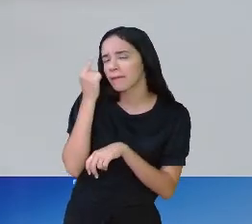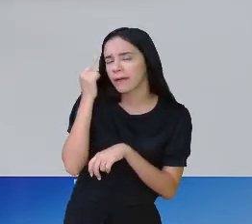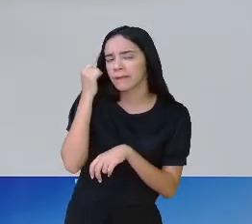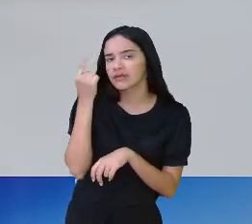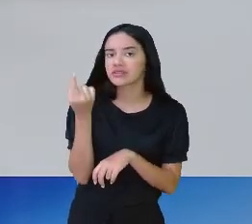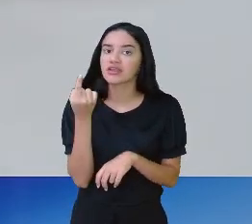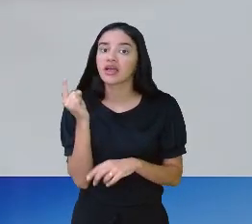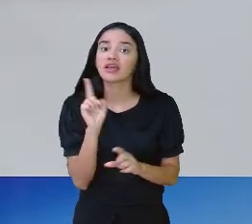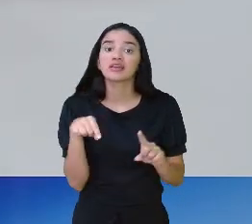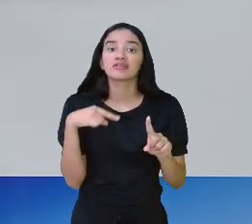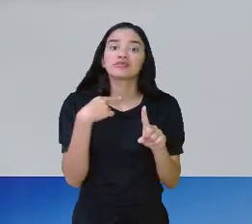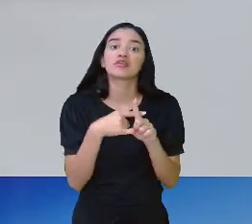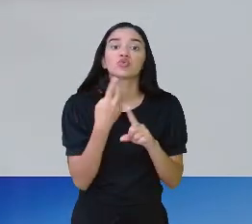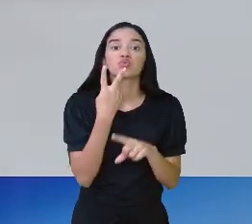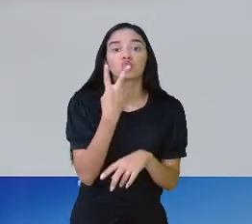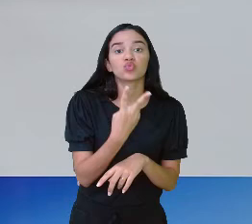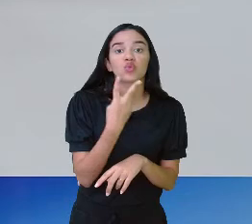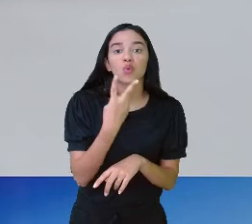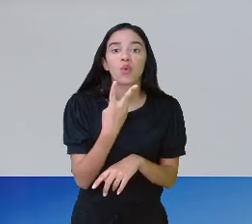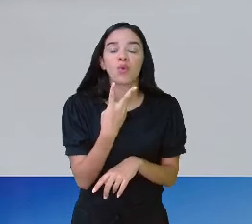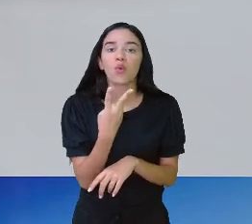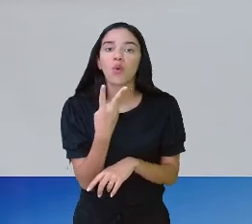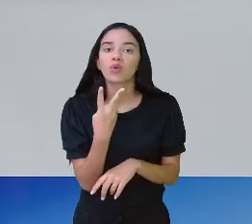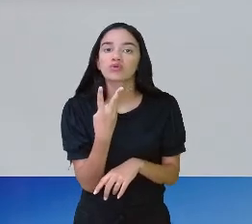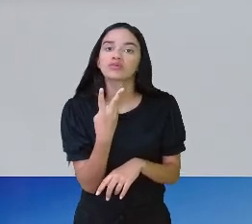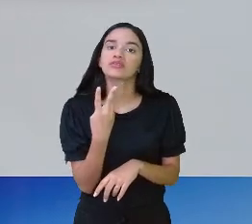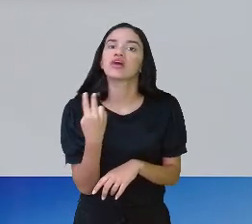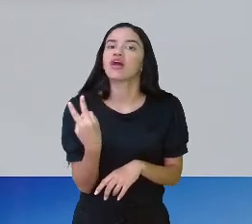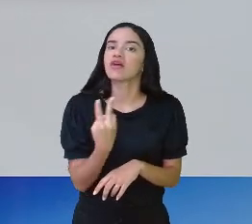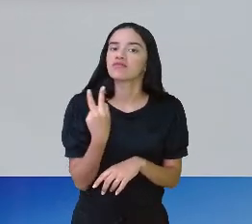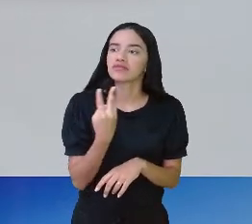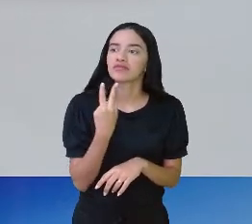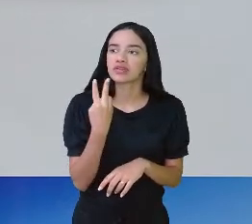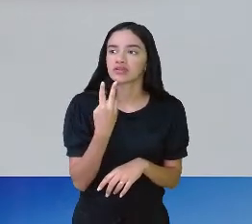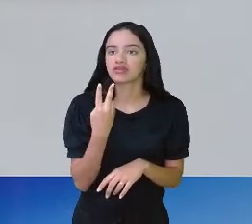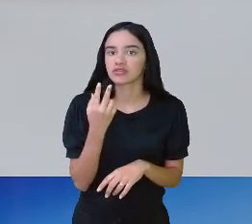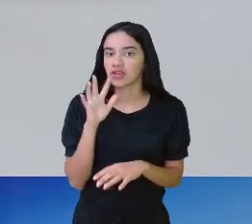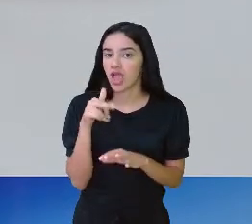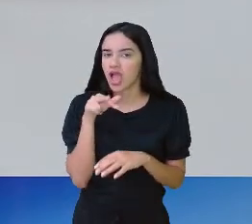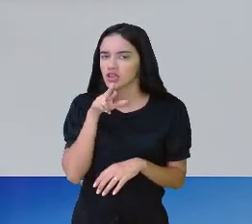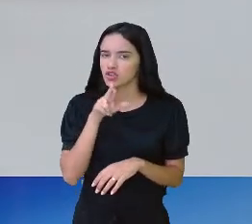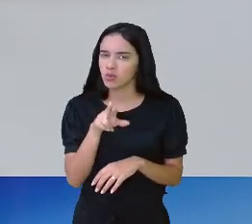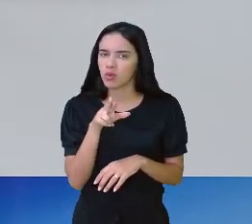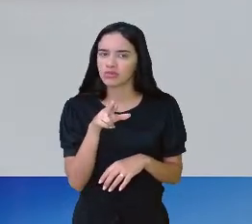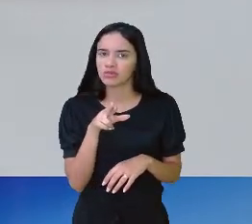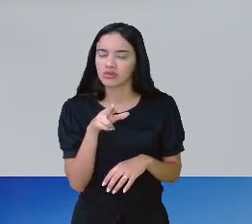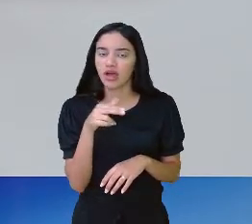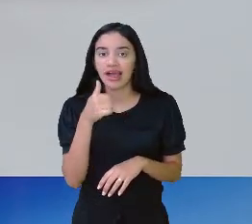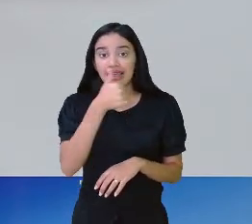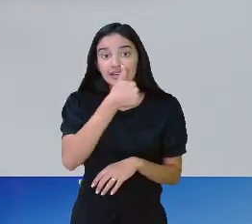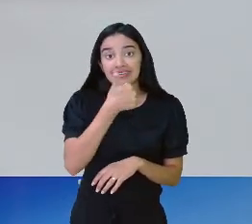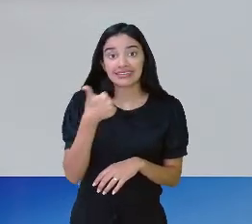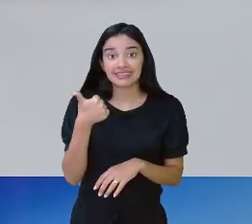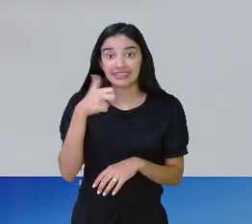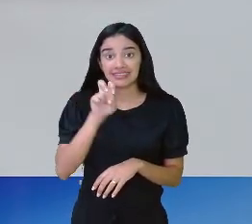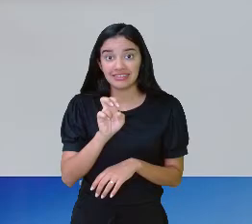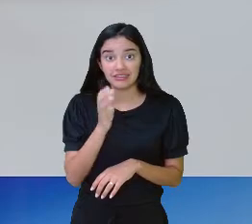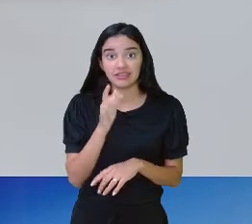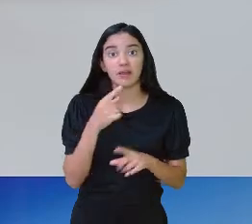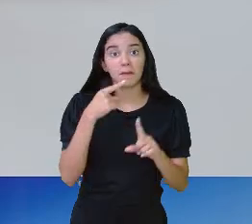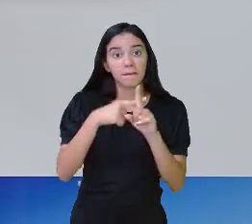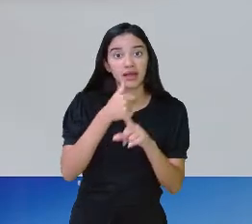a adição desses dois valores é o resultado do tijolinho de cima? 15 mais